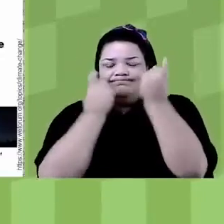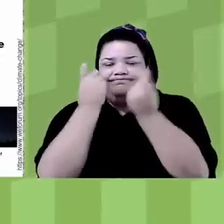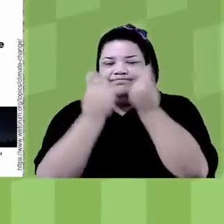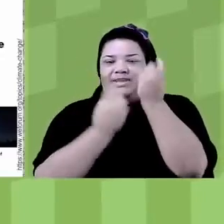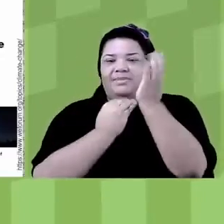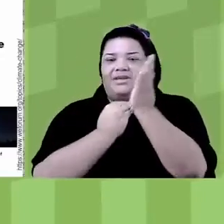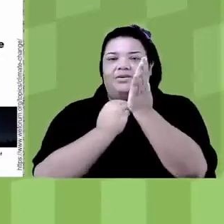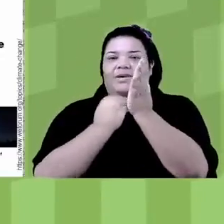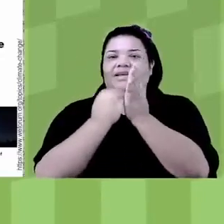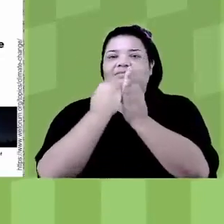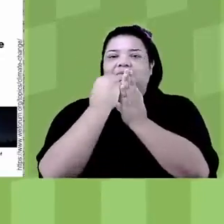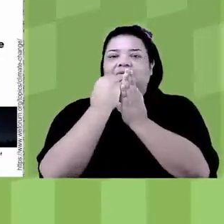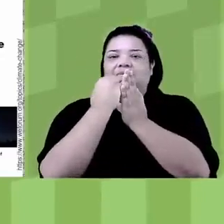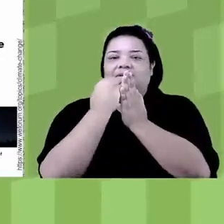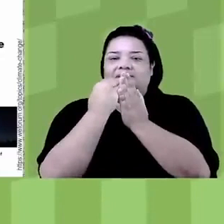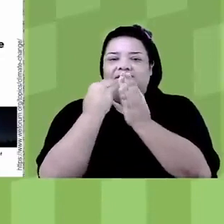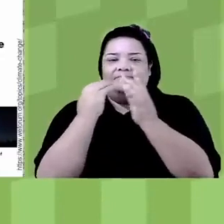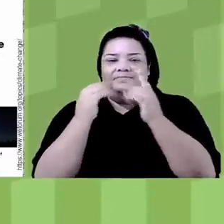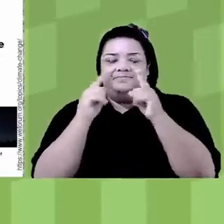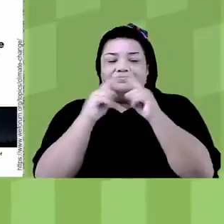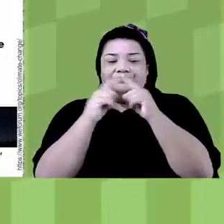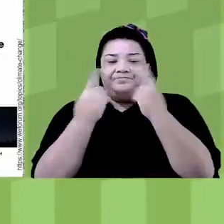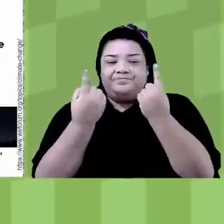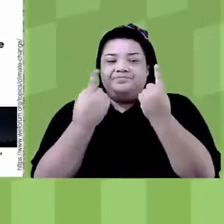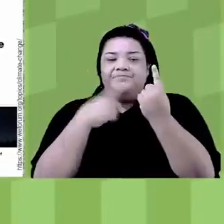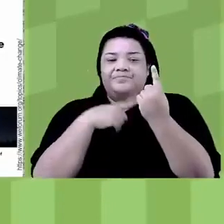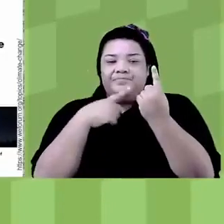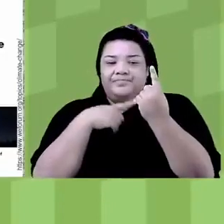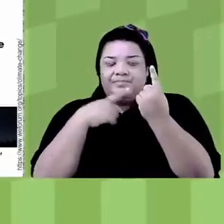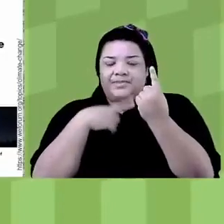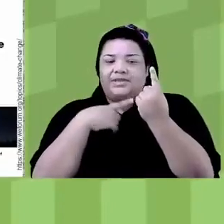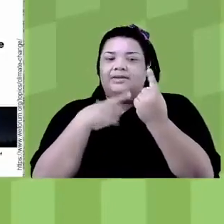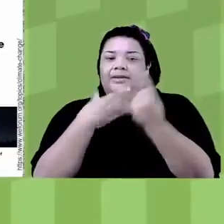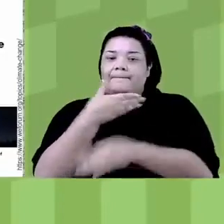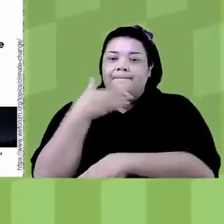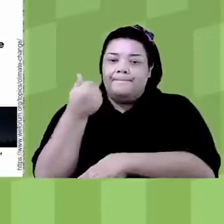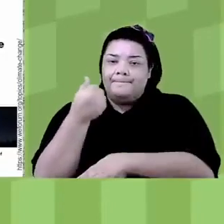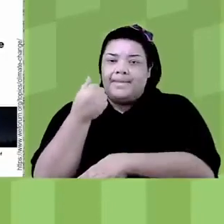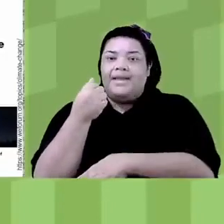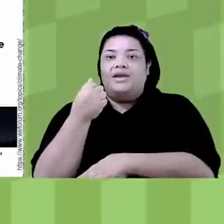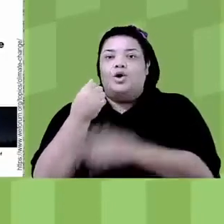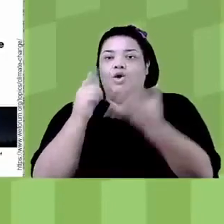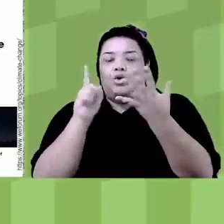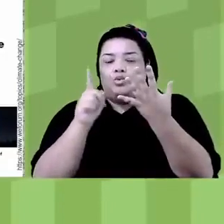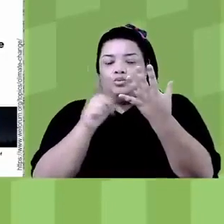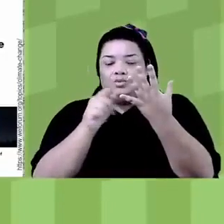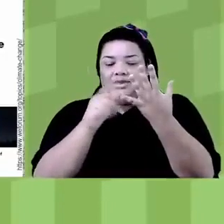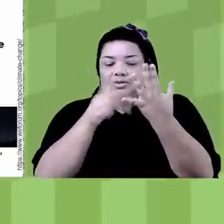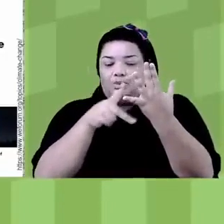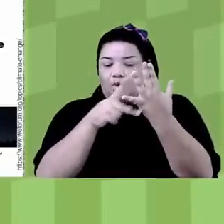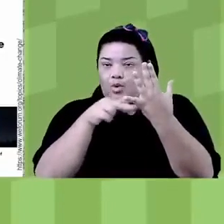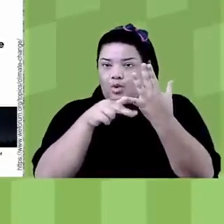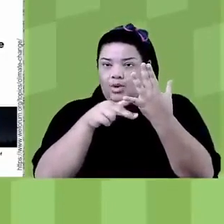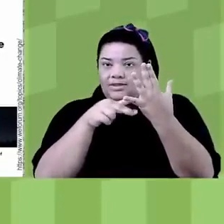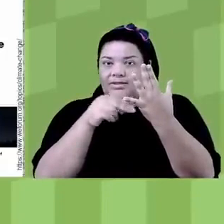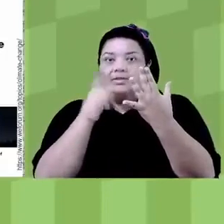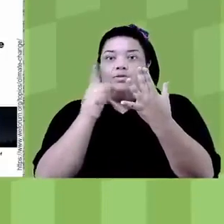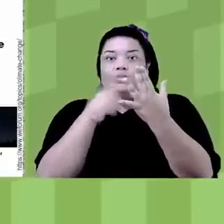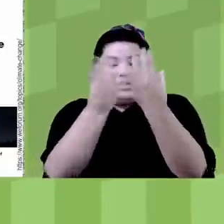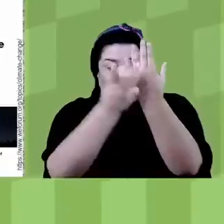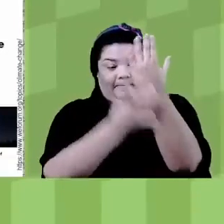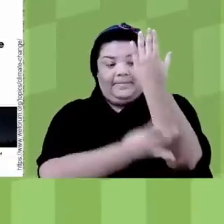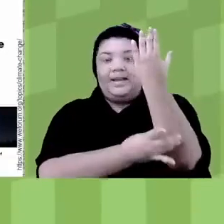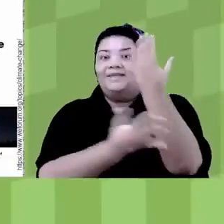com a desigualdade social, porque quem é rico é melhor perder um dedo do que perder o braço, não é verdade? É só entrar lá e